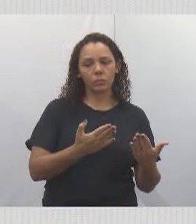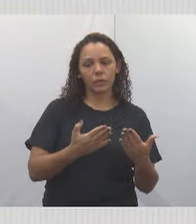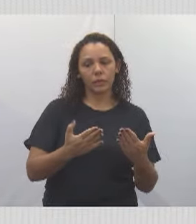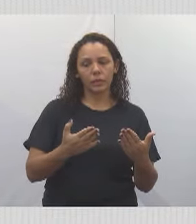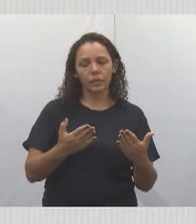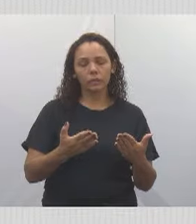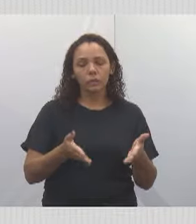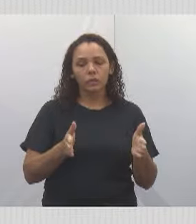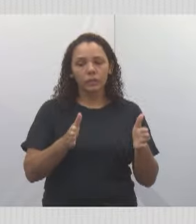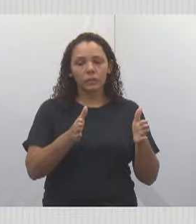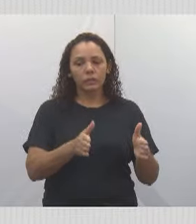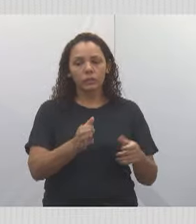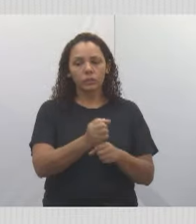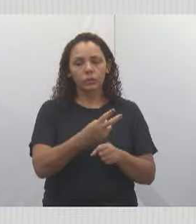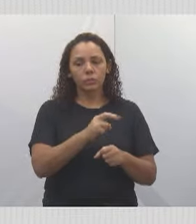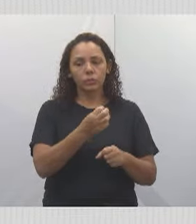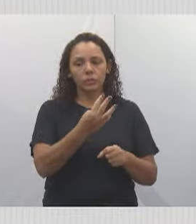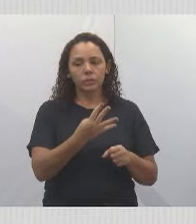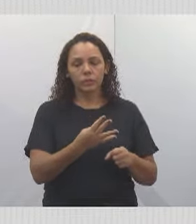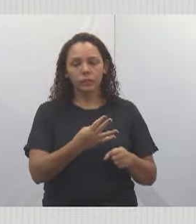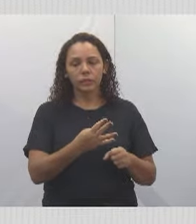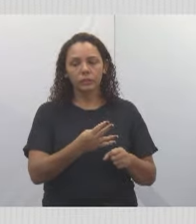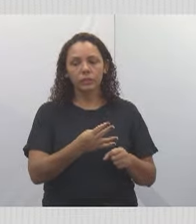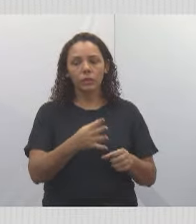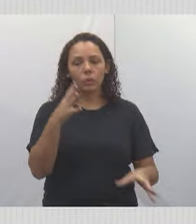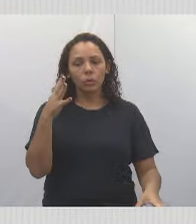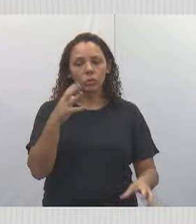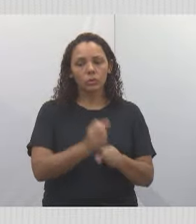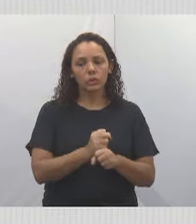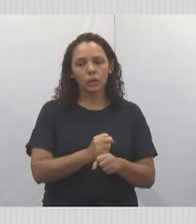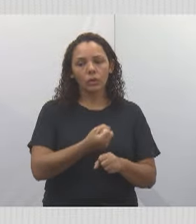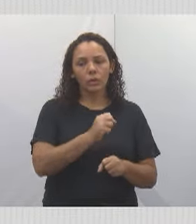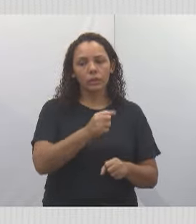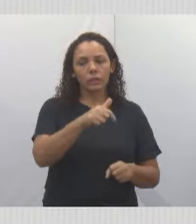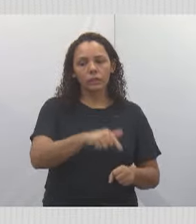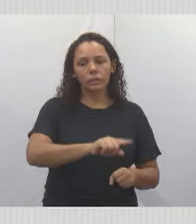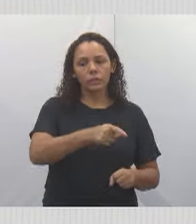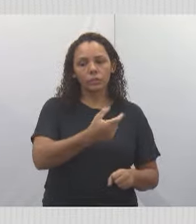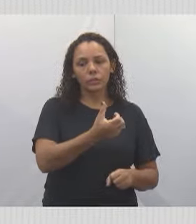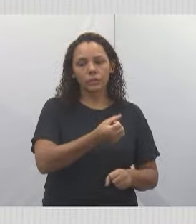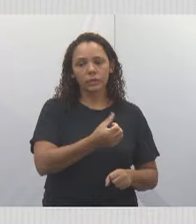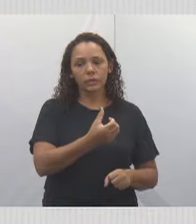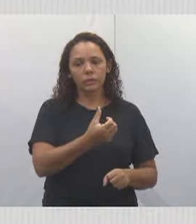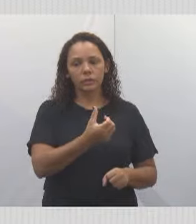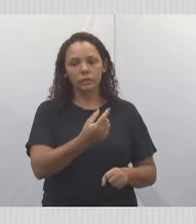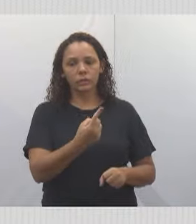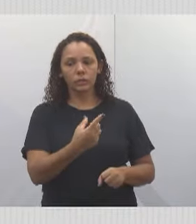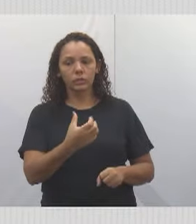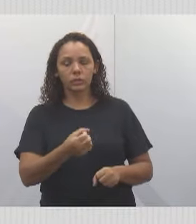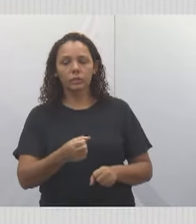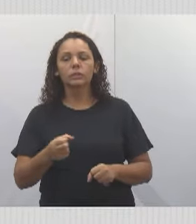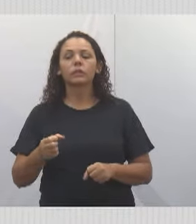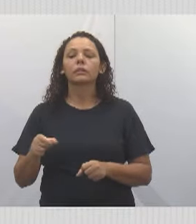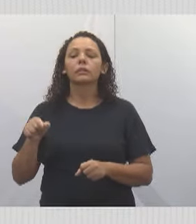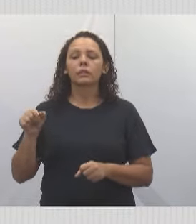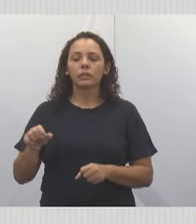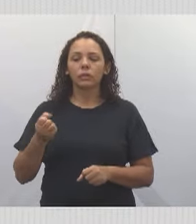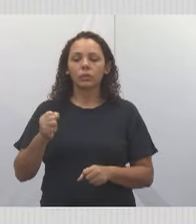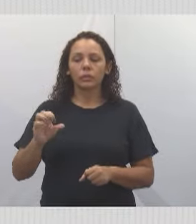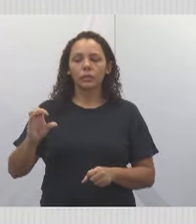com 23, 87.616 vacinas aplicadas, e em 24, 80.179